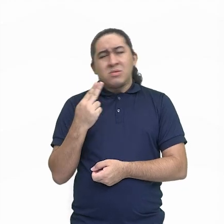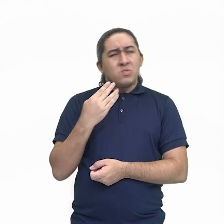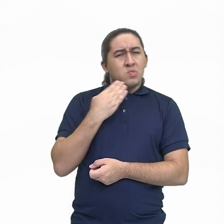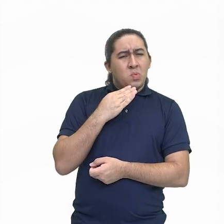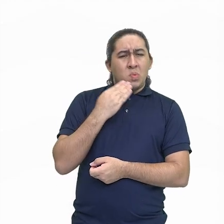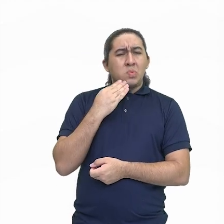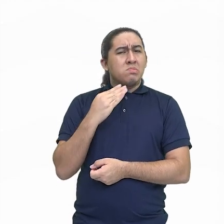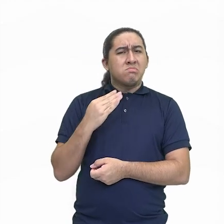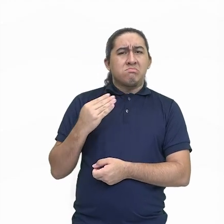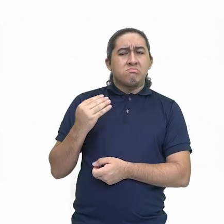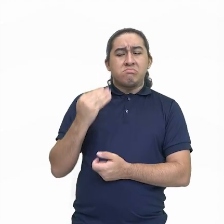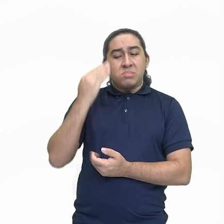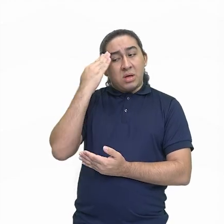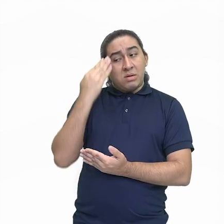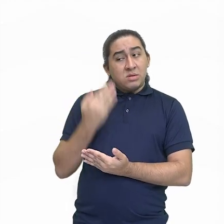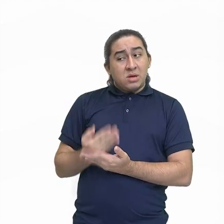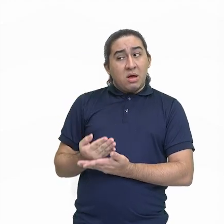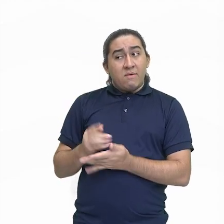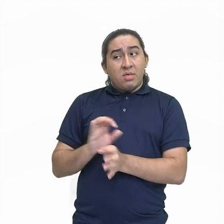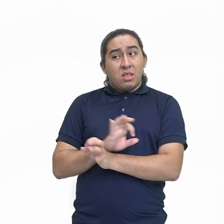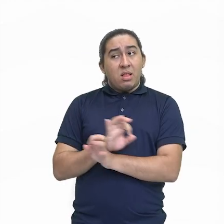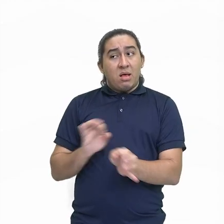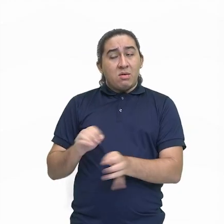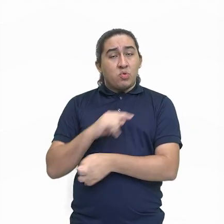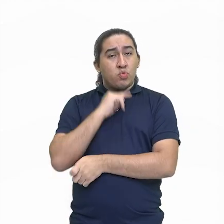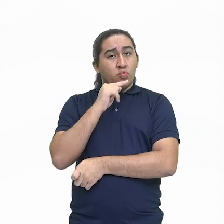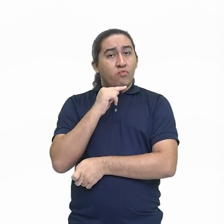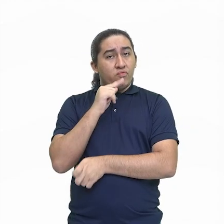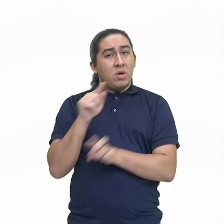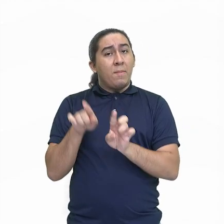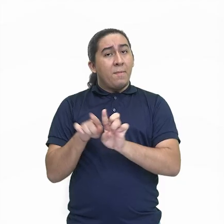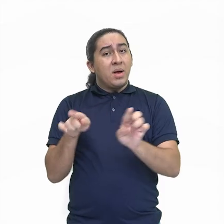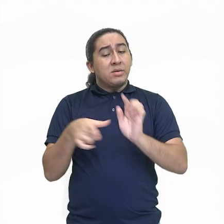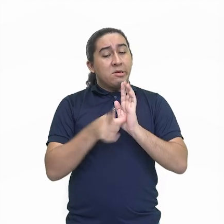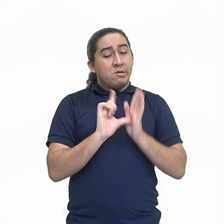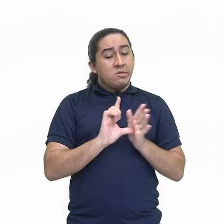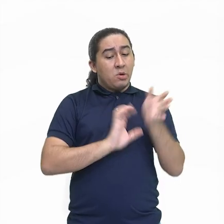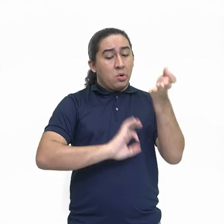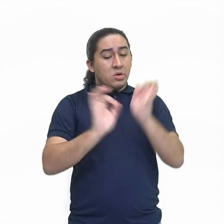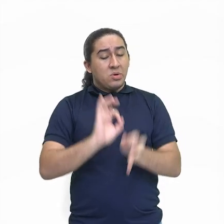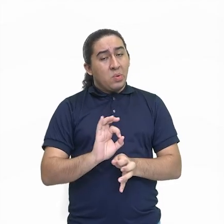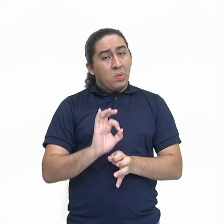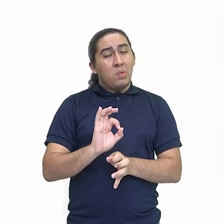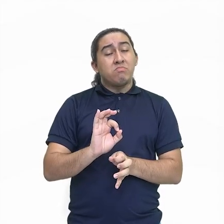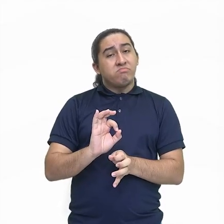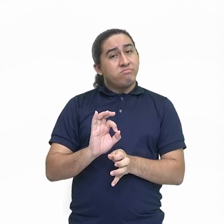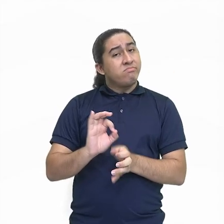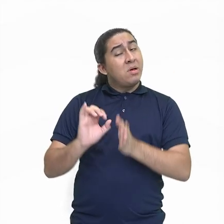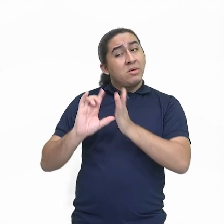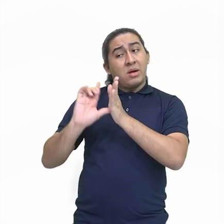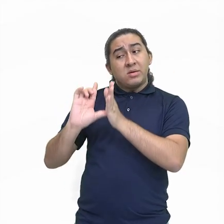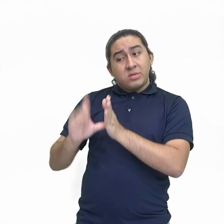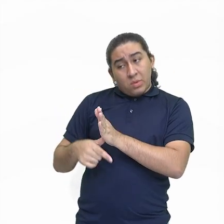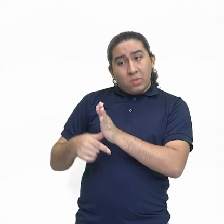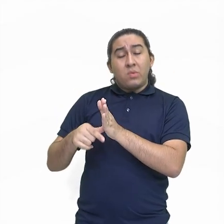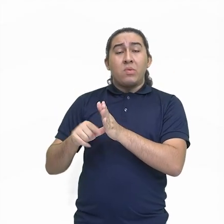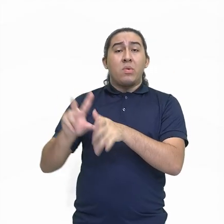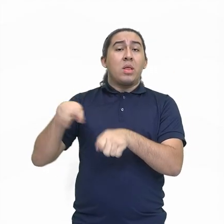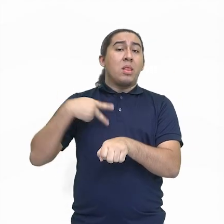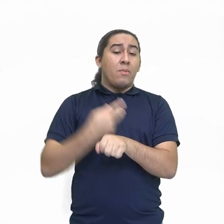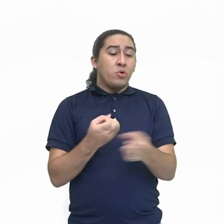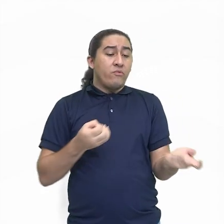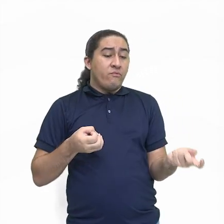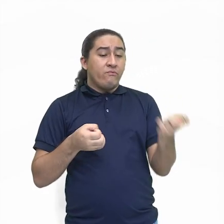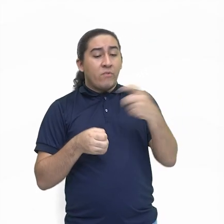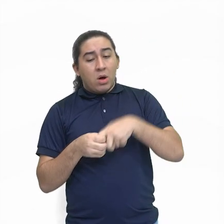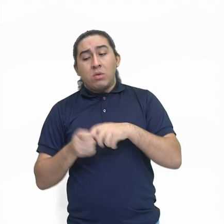nela. Preparara lentamente, adiara, tornara a prepará-la